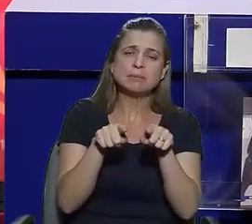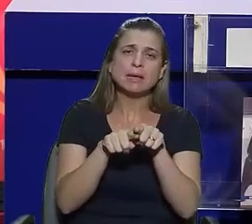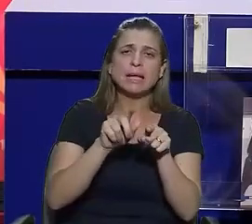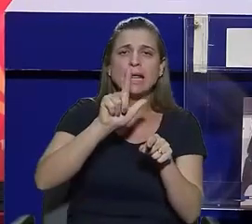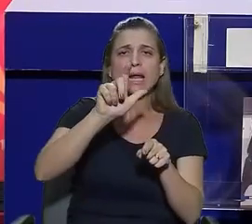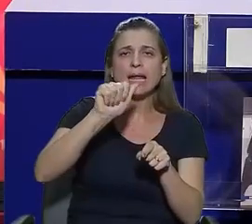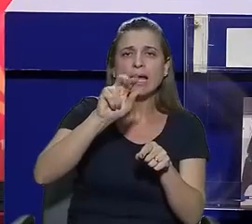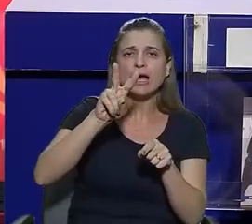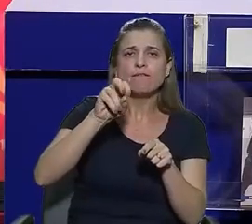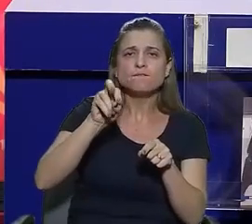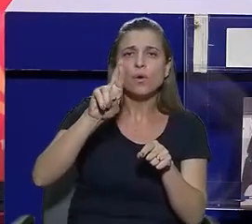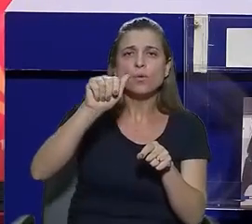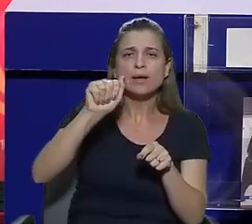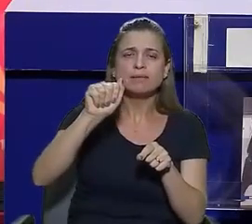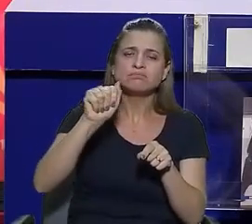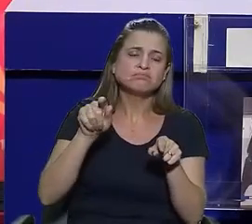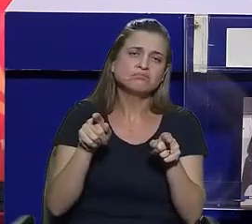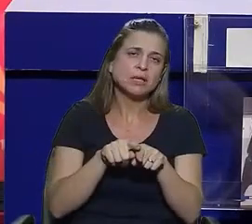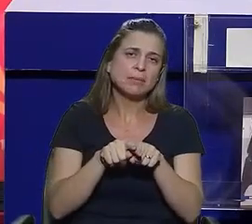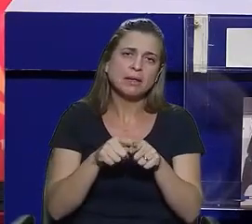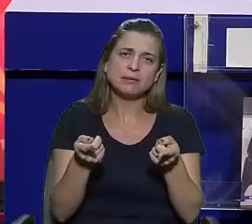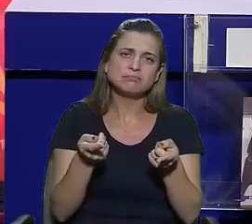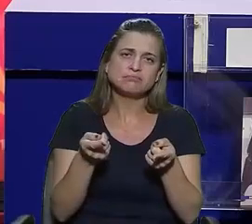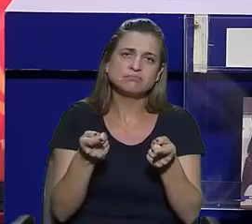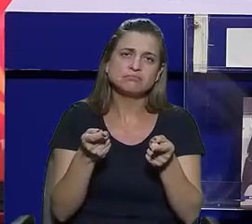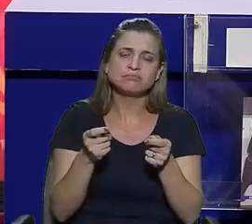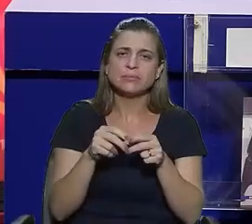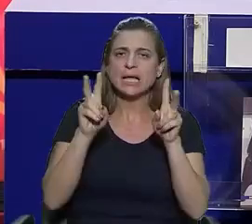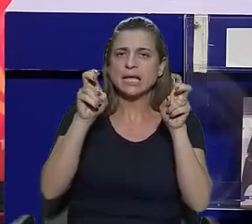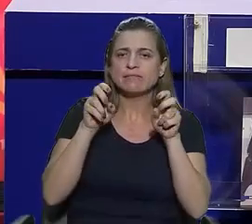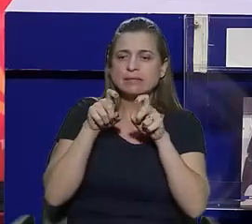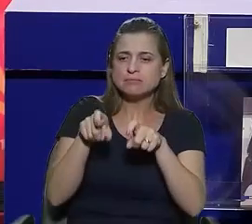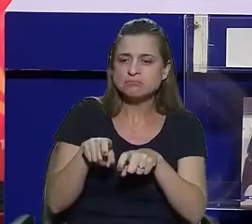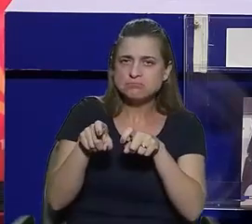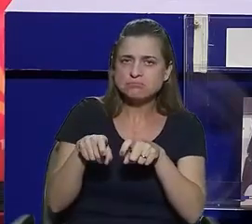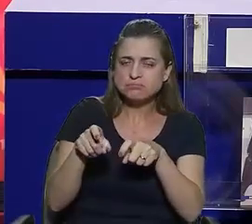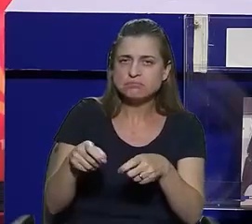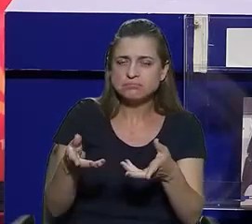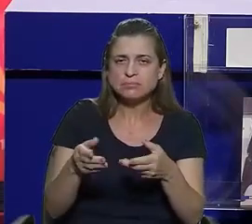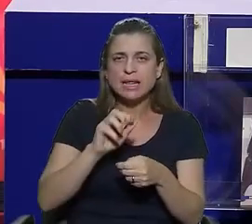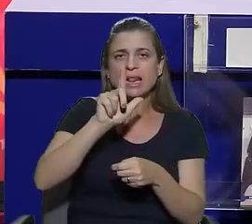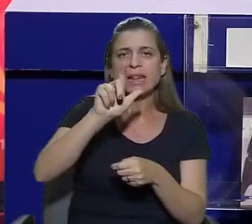lavoura, lavrar, com um amado fazendo referência à lavoura arcaica do Raduanassá, aí tem o lavra.